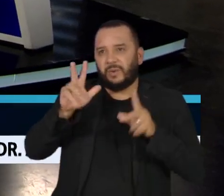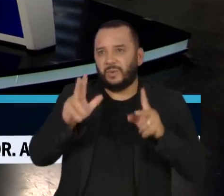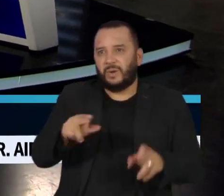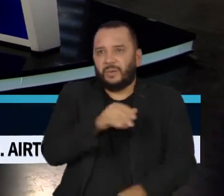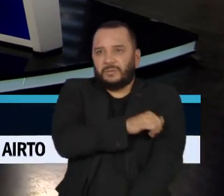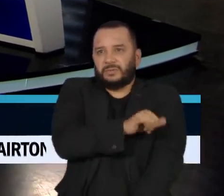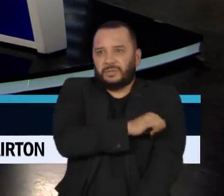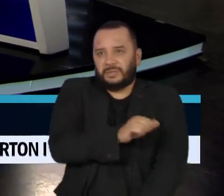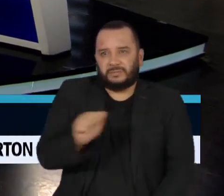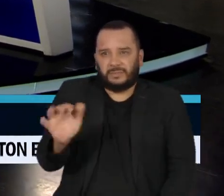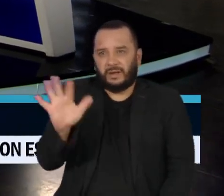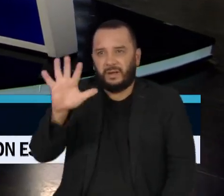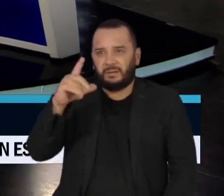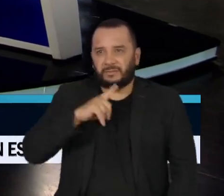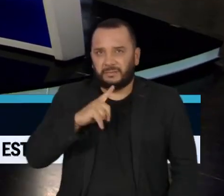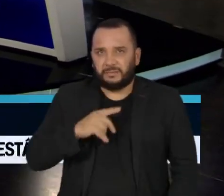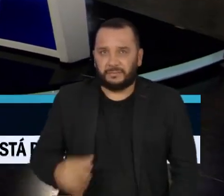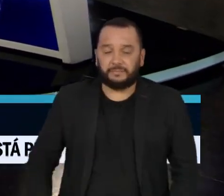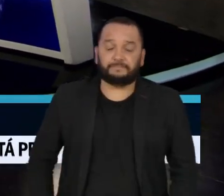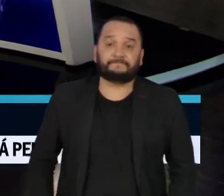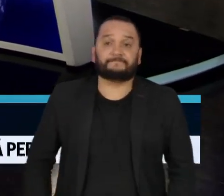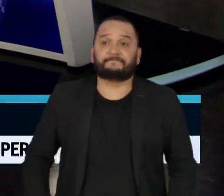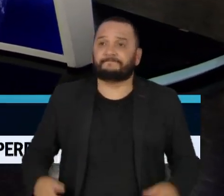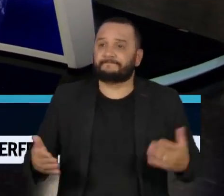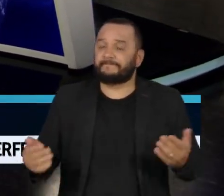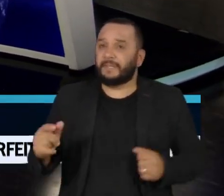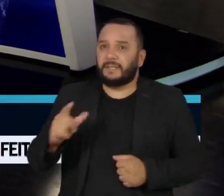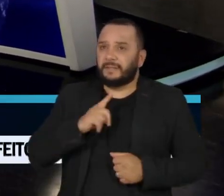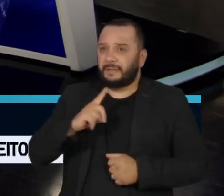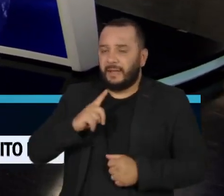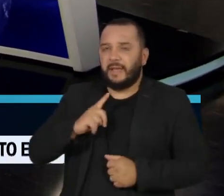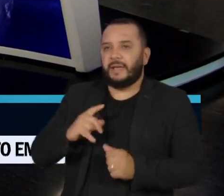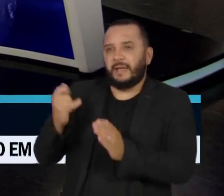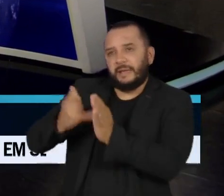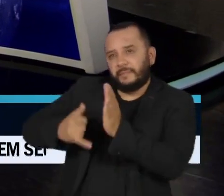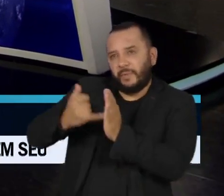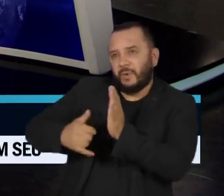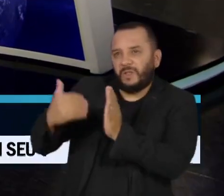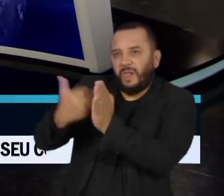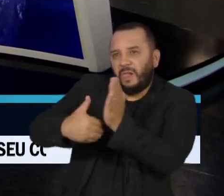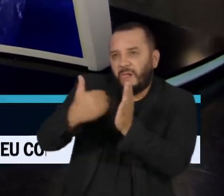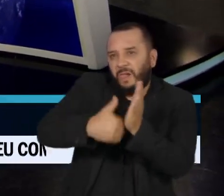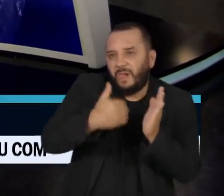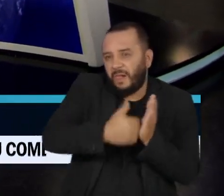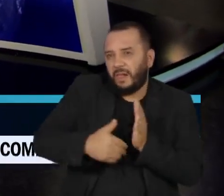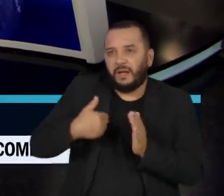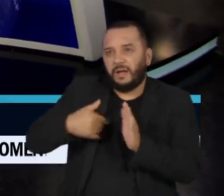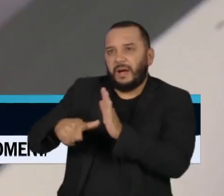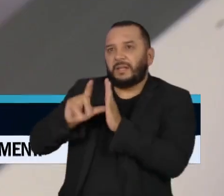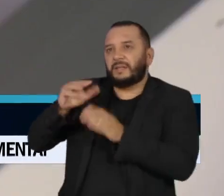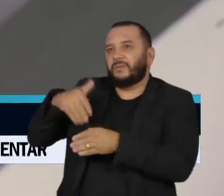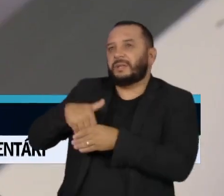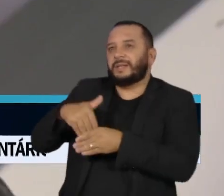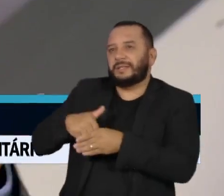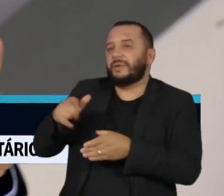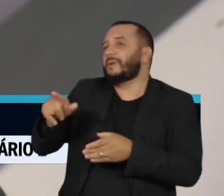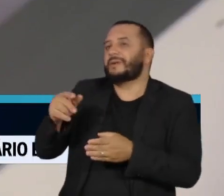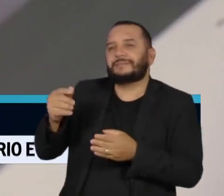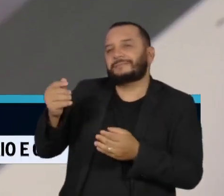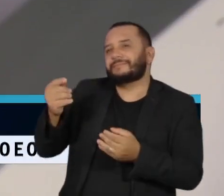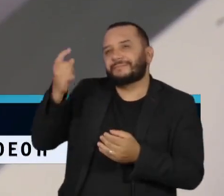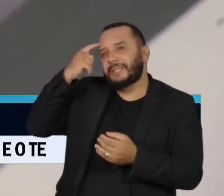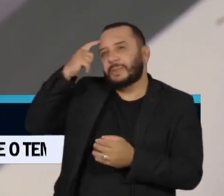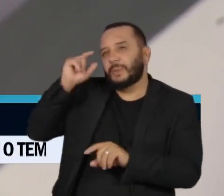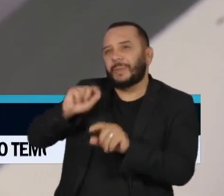Depois dessa isenção às vésperas das eleições que que você esperava aí seja qual fosse o governo eleito na verdade montar